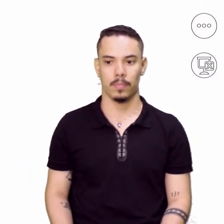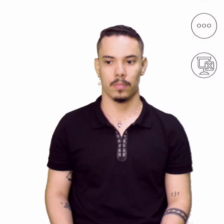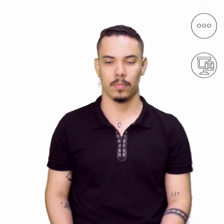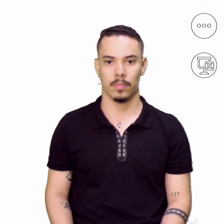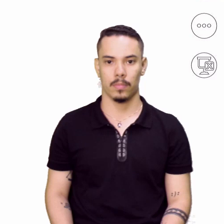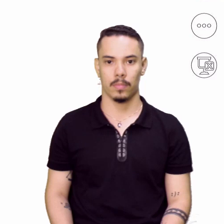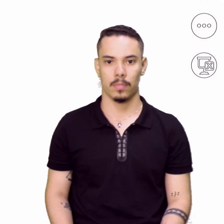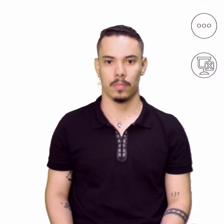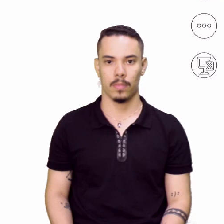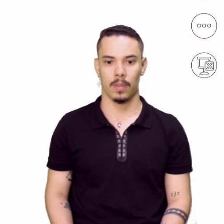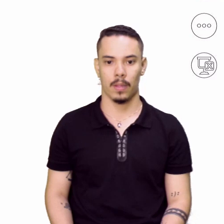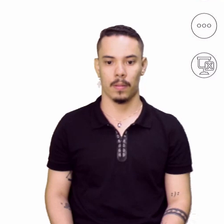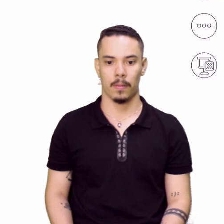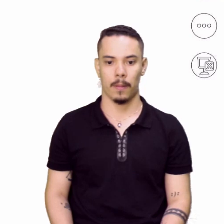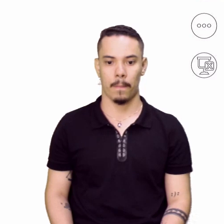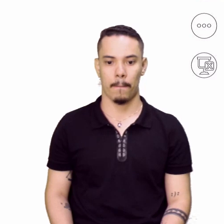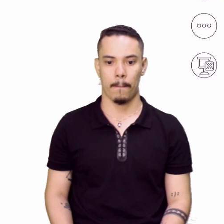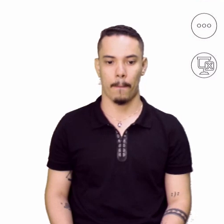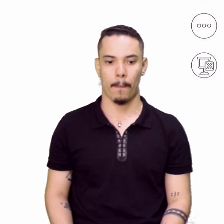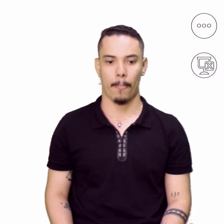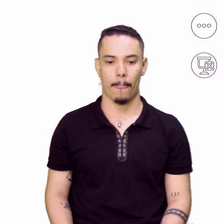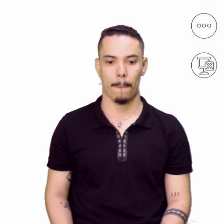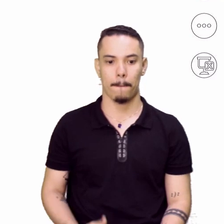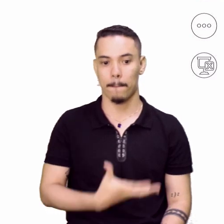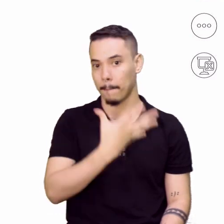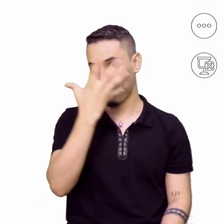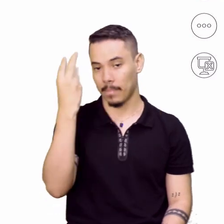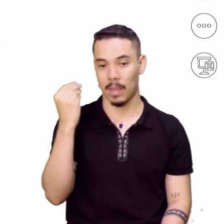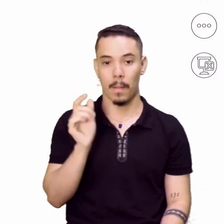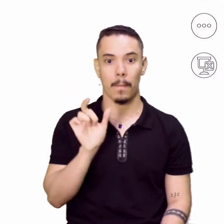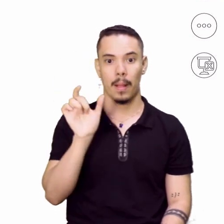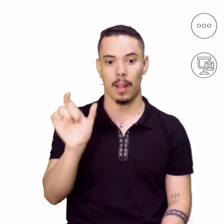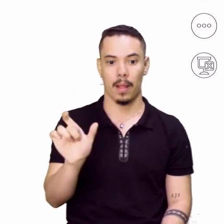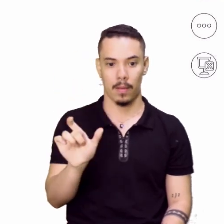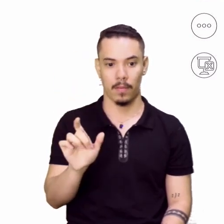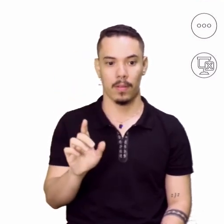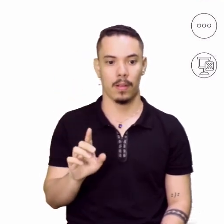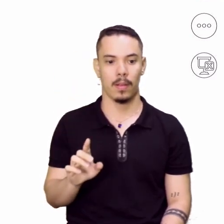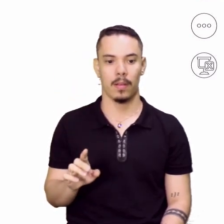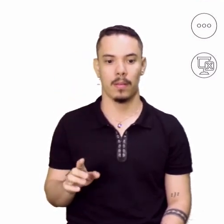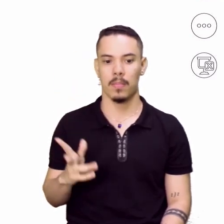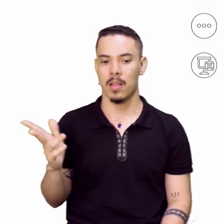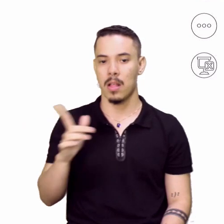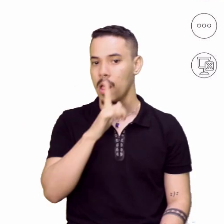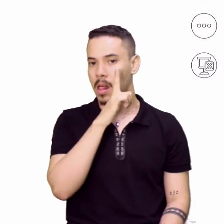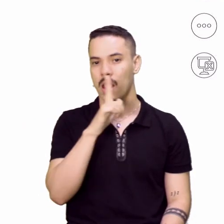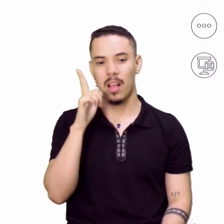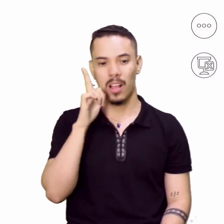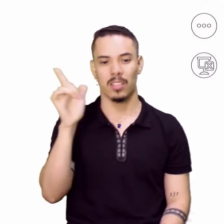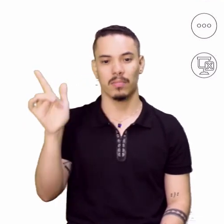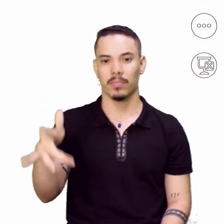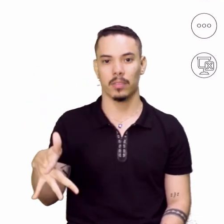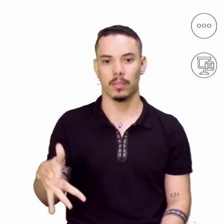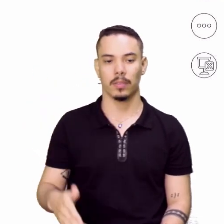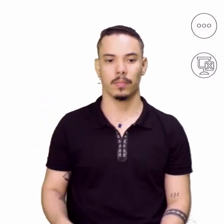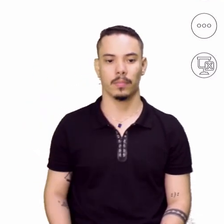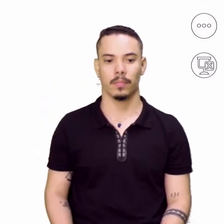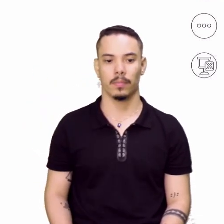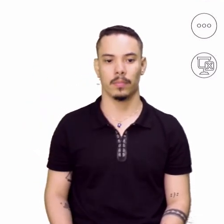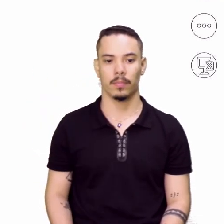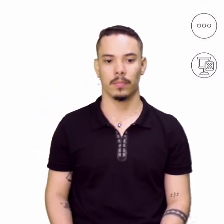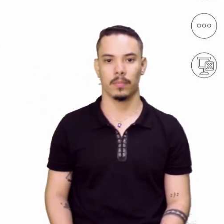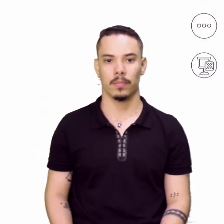uma palavra em português para isso mas é como se fosse isso aqui ó você tem sanduíche batata